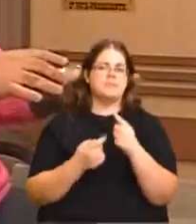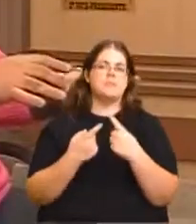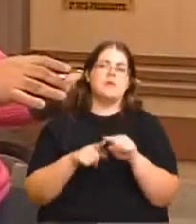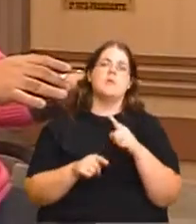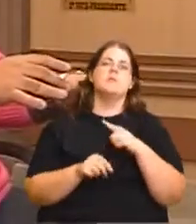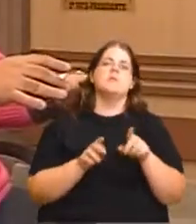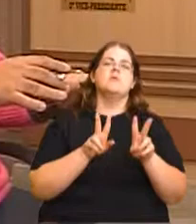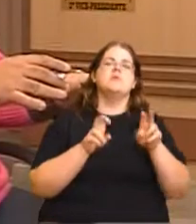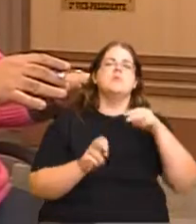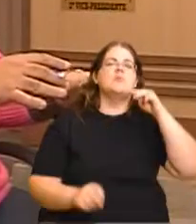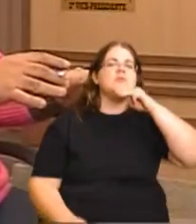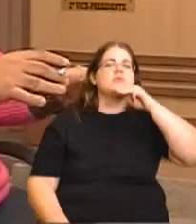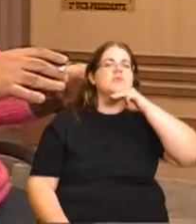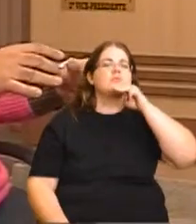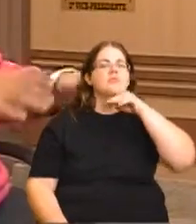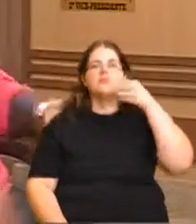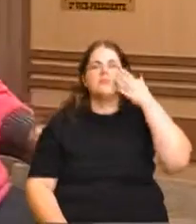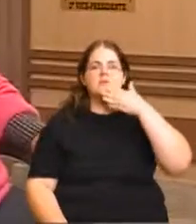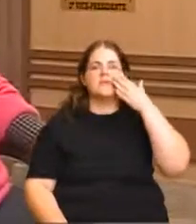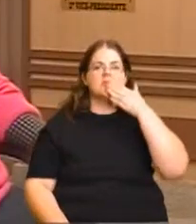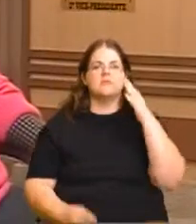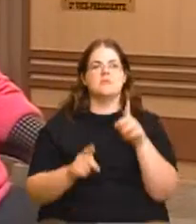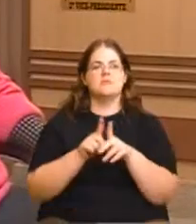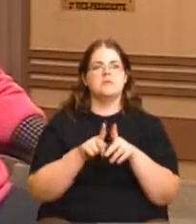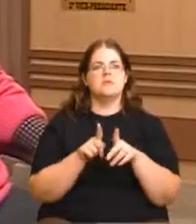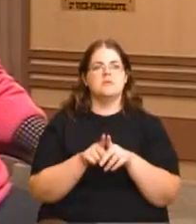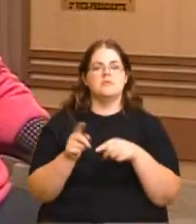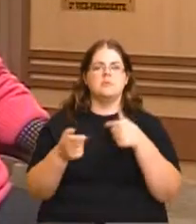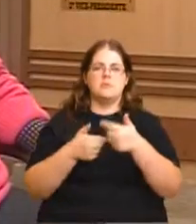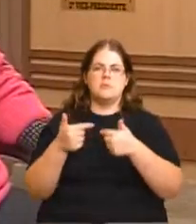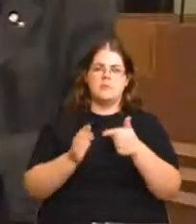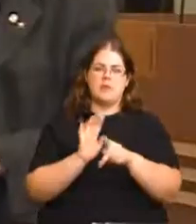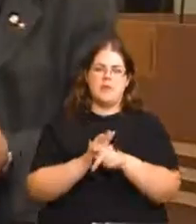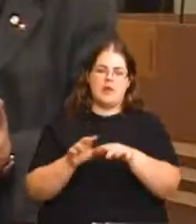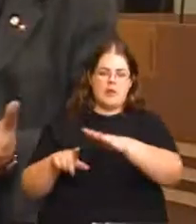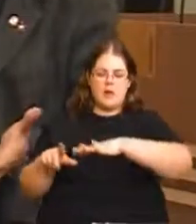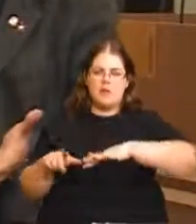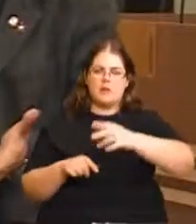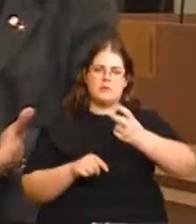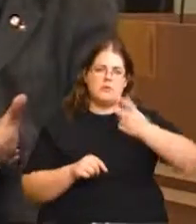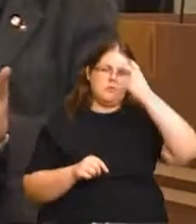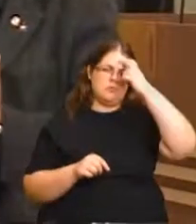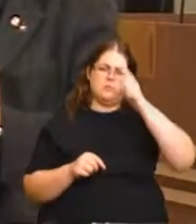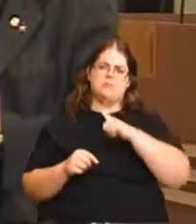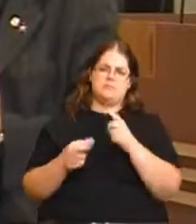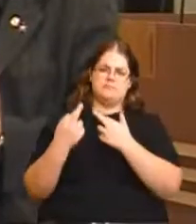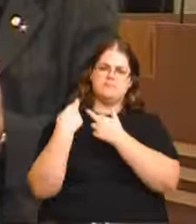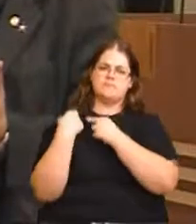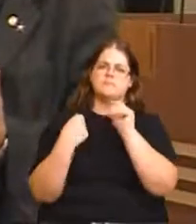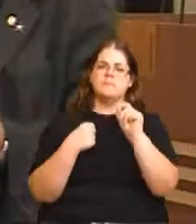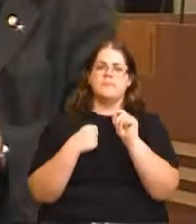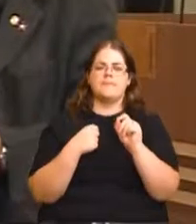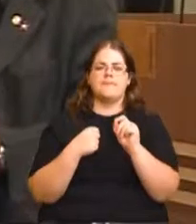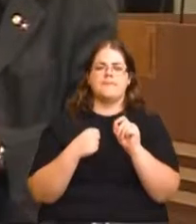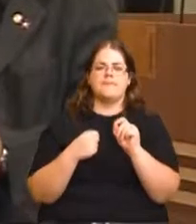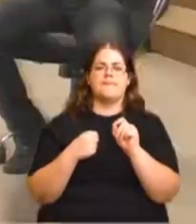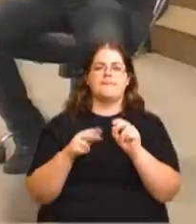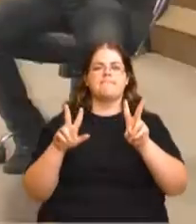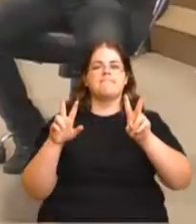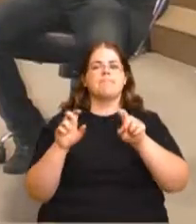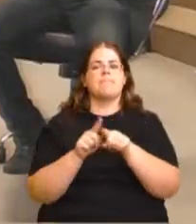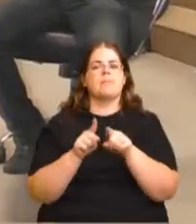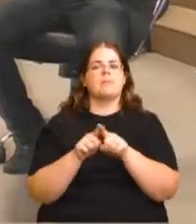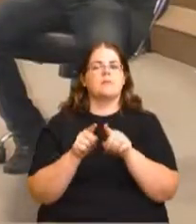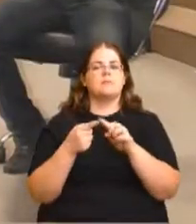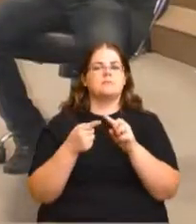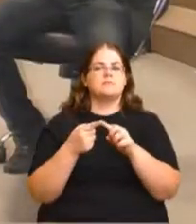também a questão do Museu do Doce, né? Museu do Doce, a gente tem trabalhado, a questão da parte cultural, o nosso mandato tem compromisso. A questão do Museu do Doce, a gente